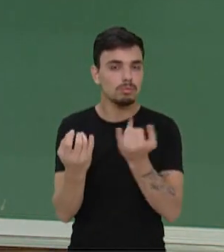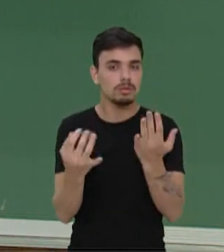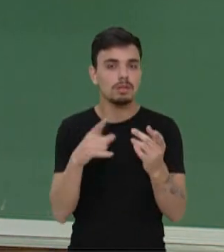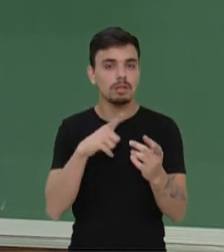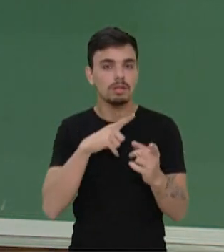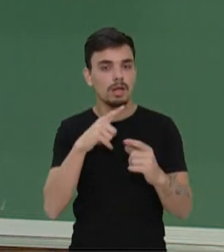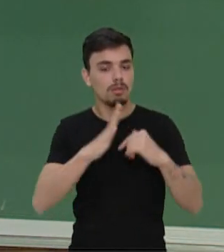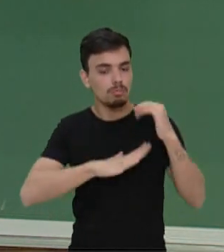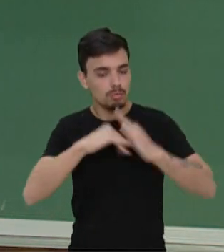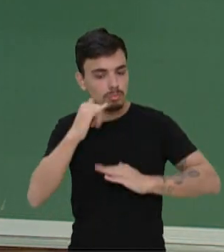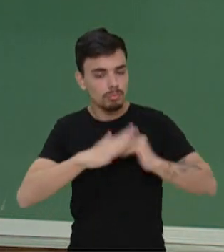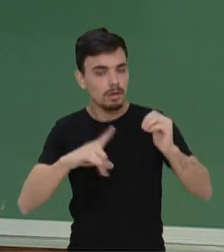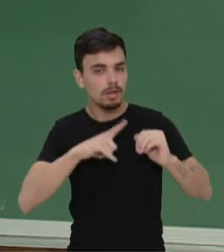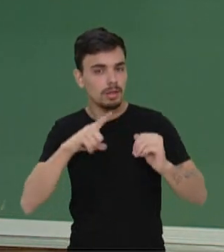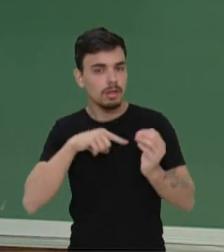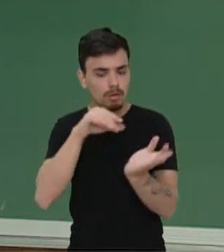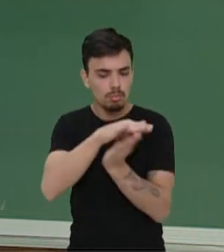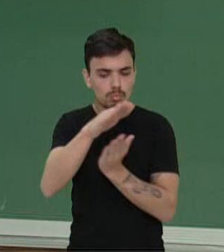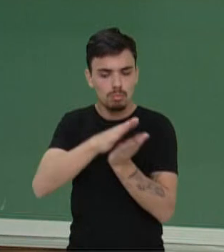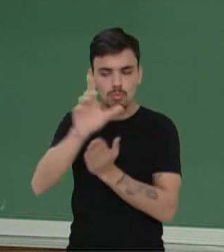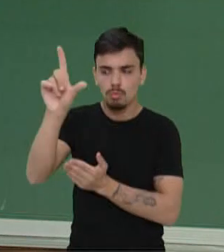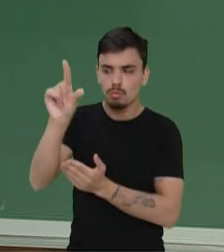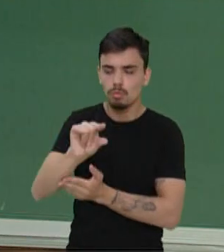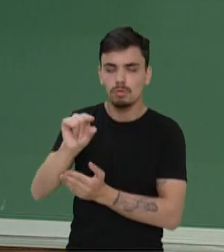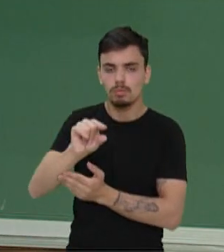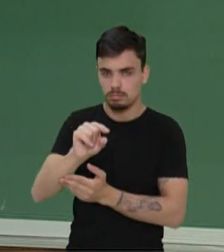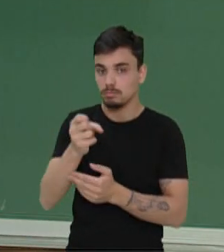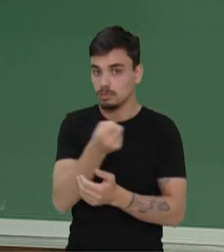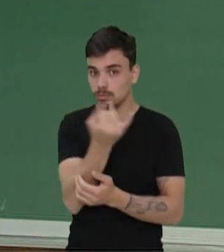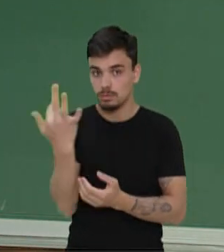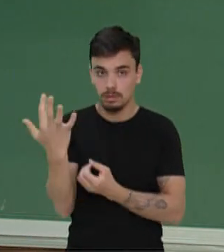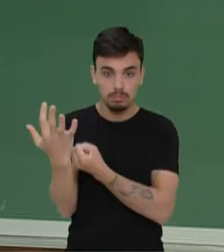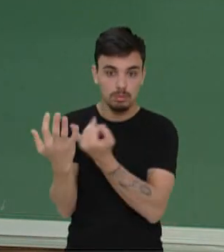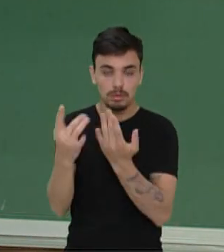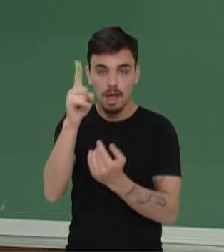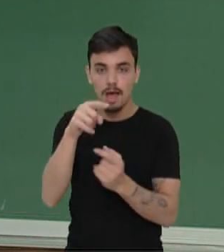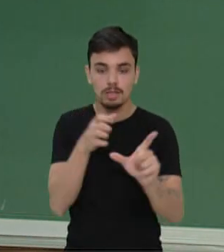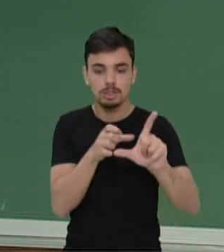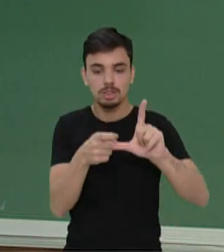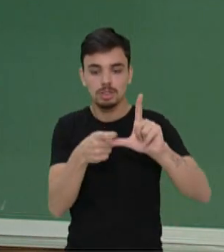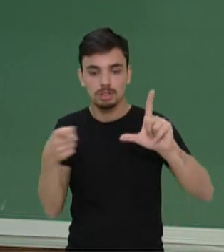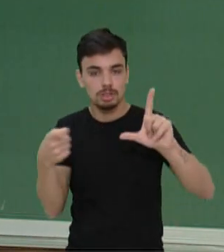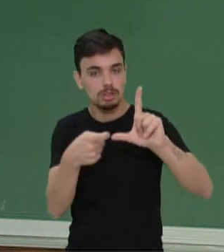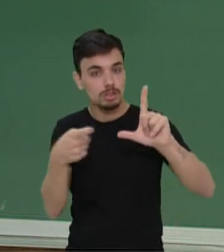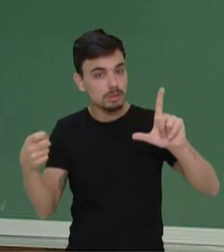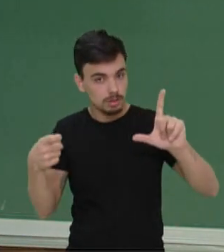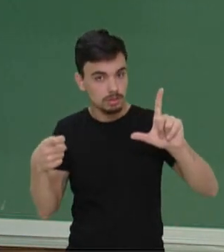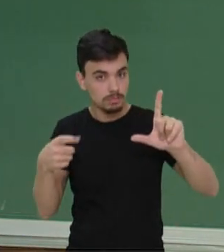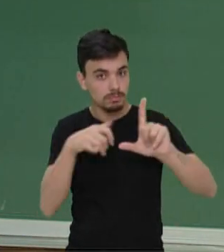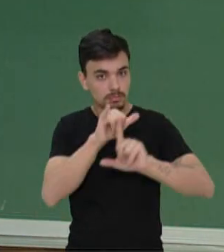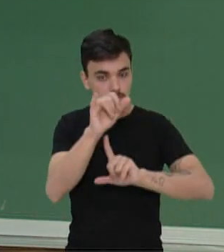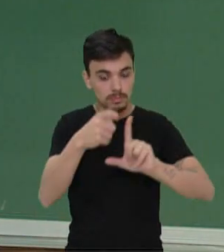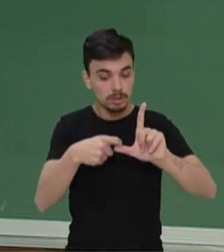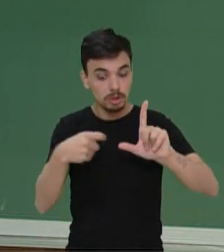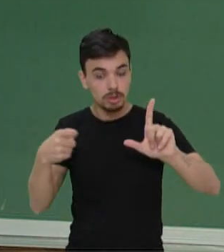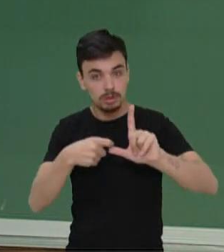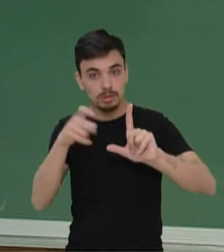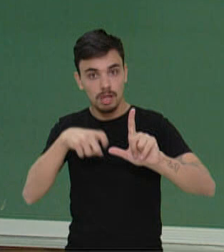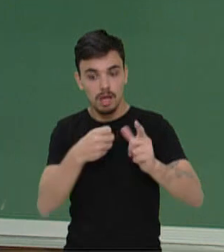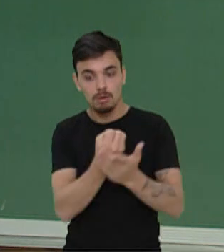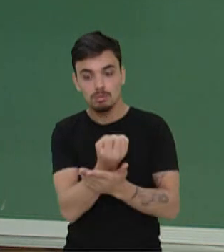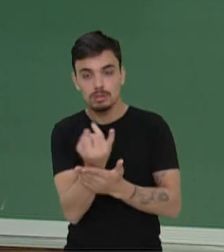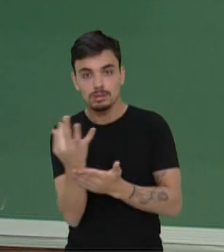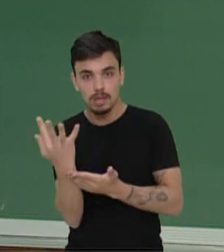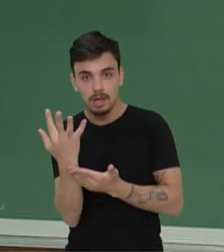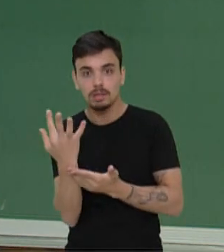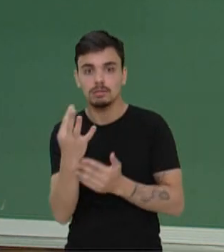que tenha esse custo mínimo? Bom, a quantidade produzida é o x. Está dizendo aqui, ó, x é a quantidade produzida, não é lá?